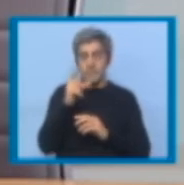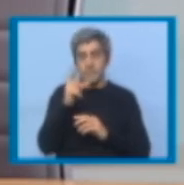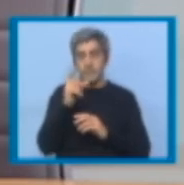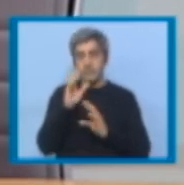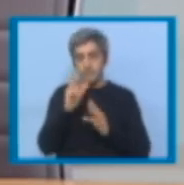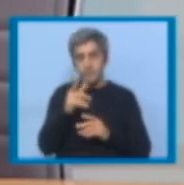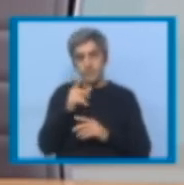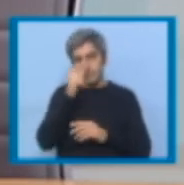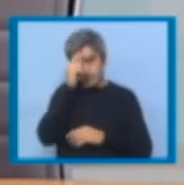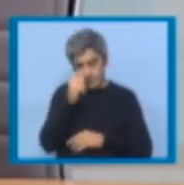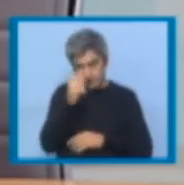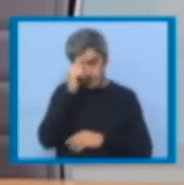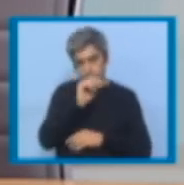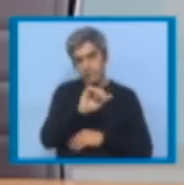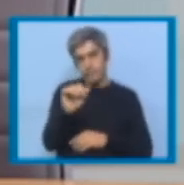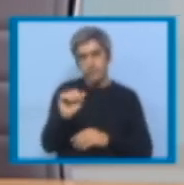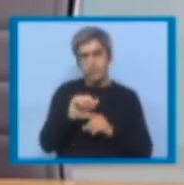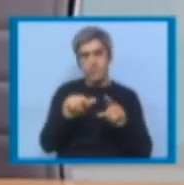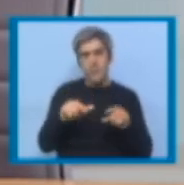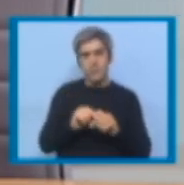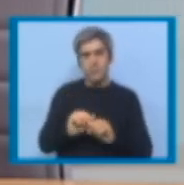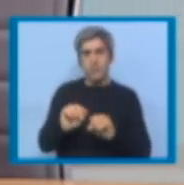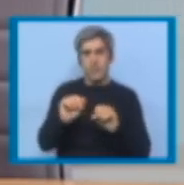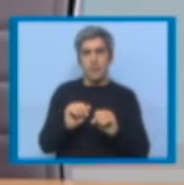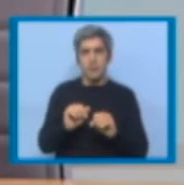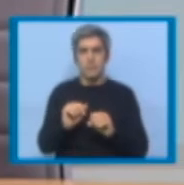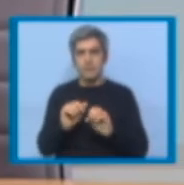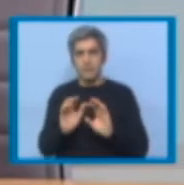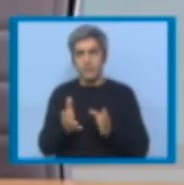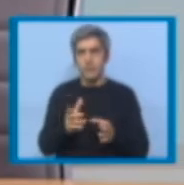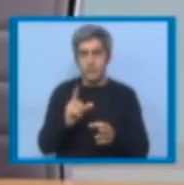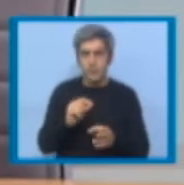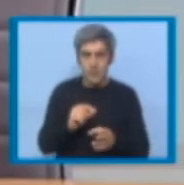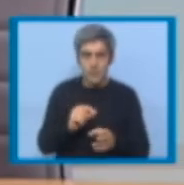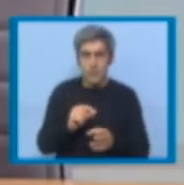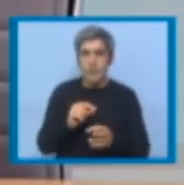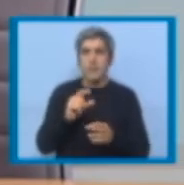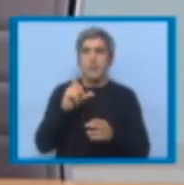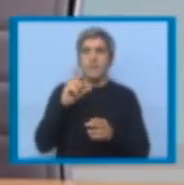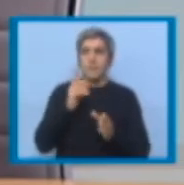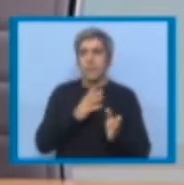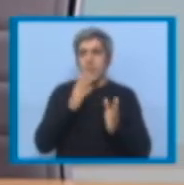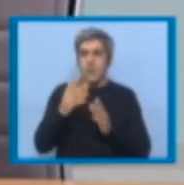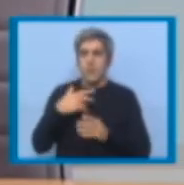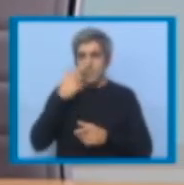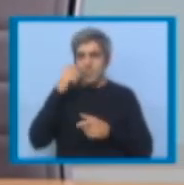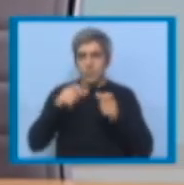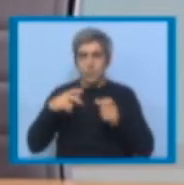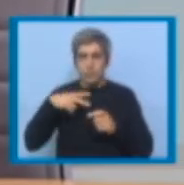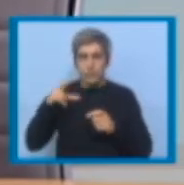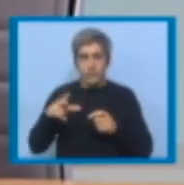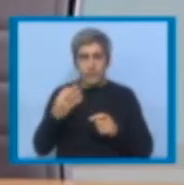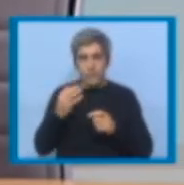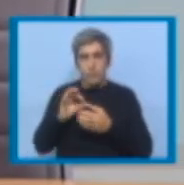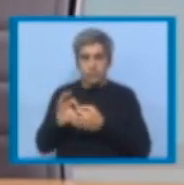é preciso respeitar um bocadinho o espaço delas também. E se por um lado os portugueses se mobilizaram